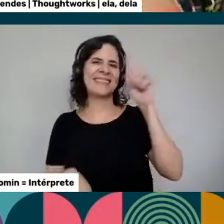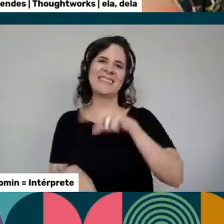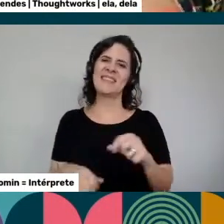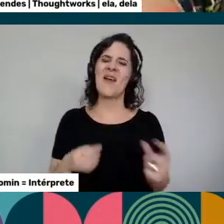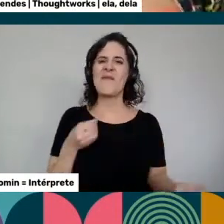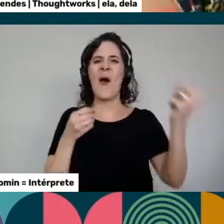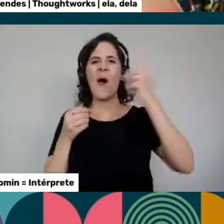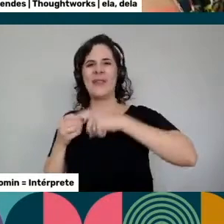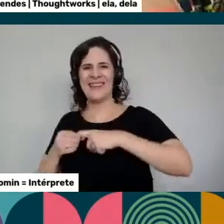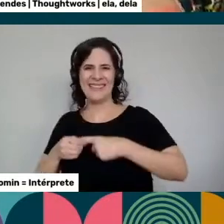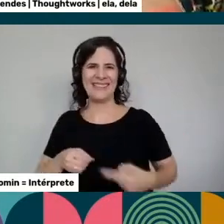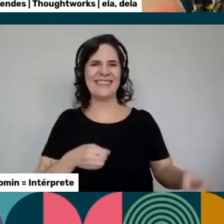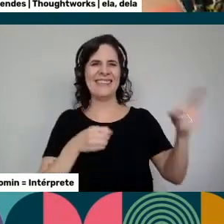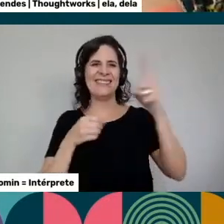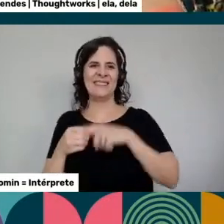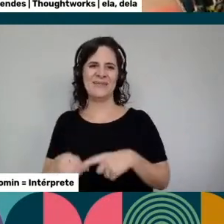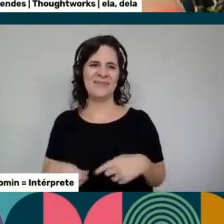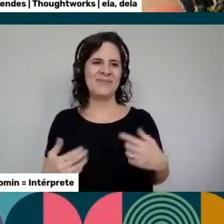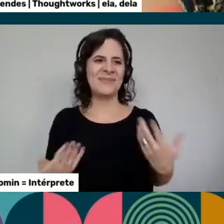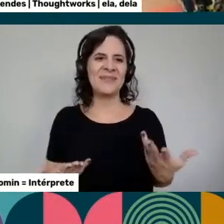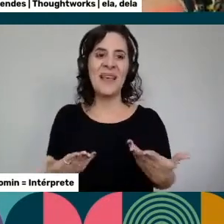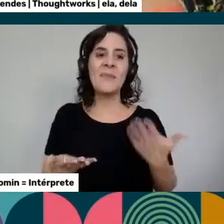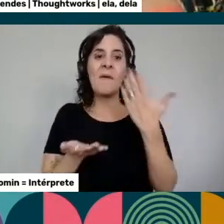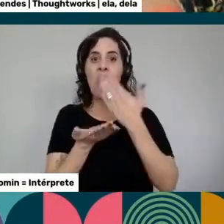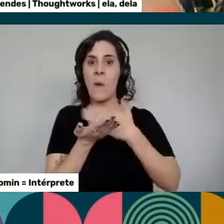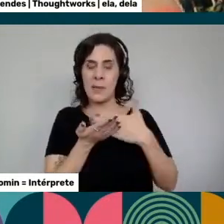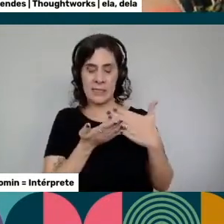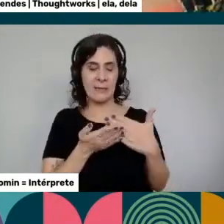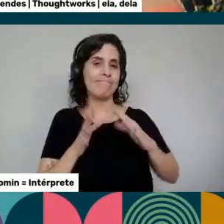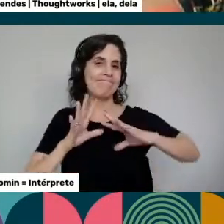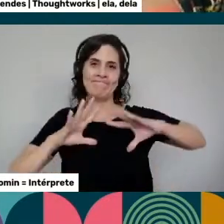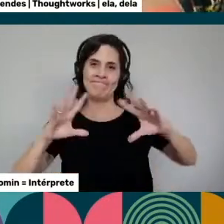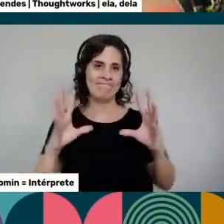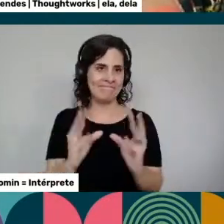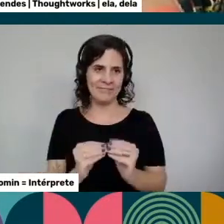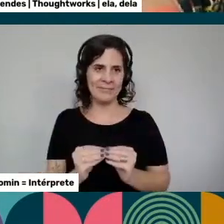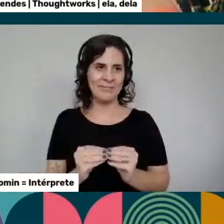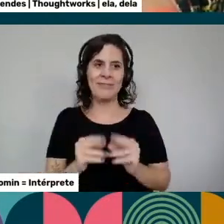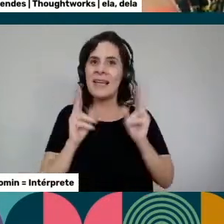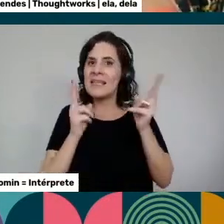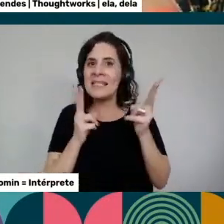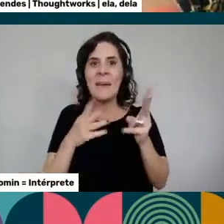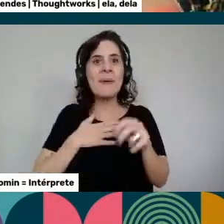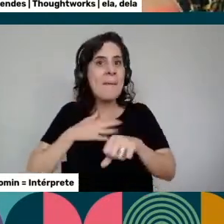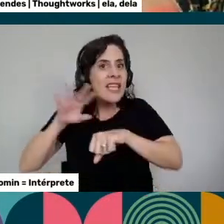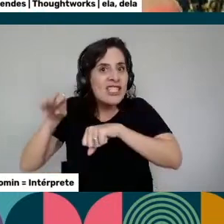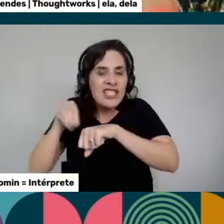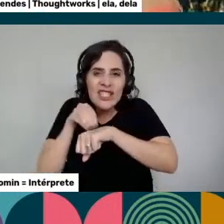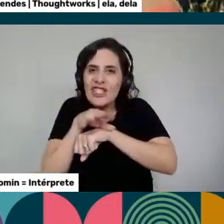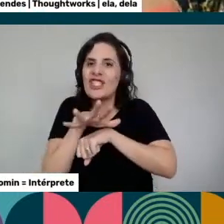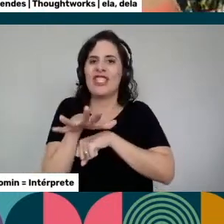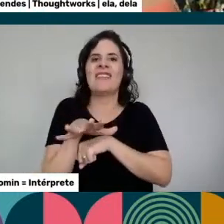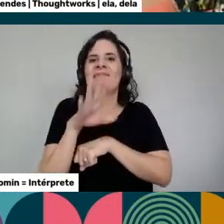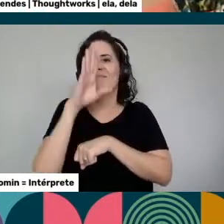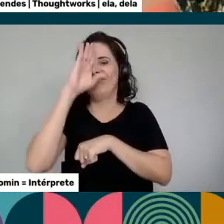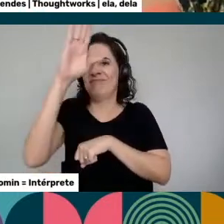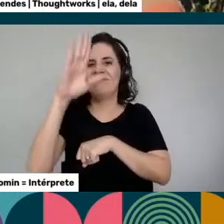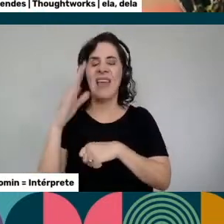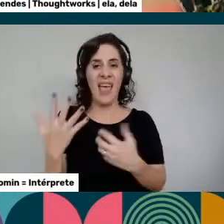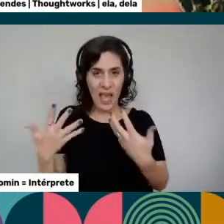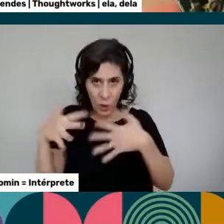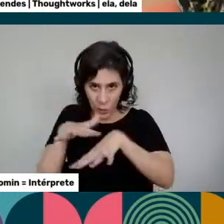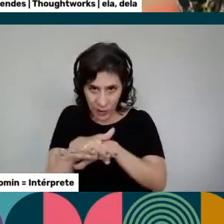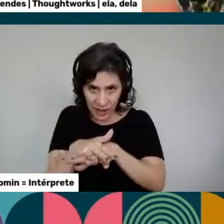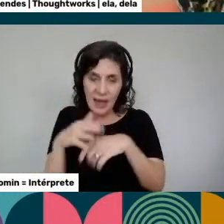a... Boa. Então, ó, vou começar, gente, ó. Eu sempre dou a mesma dica, é dica mesmo. Para incluir, a gente precisa